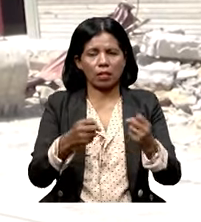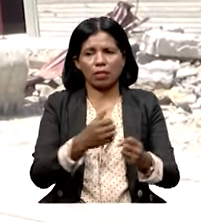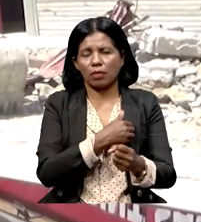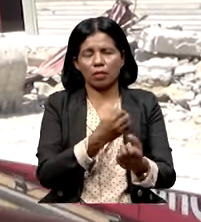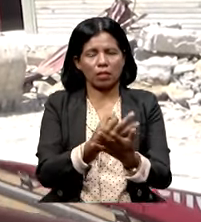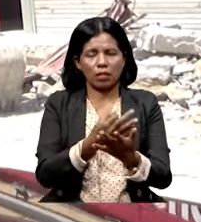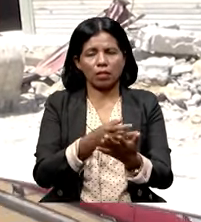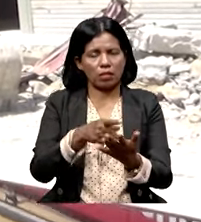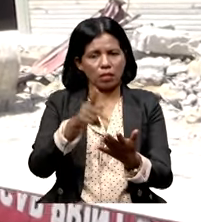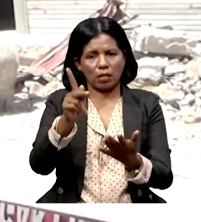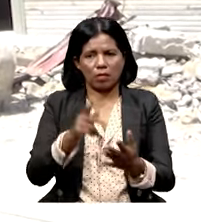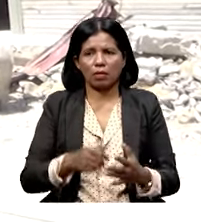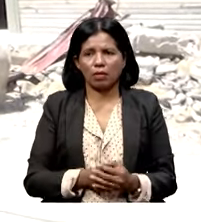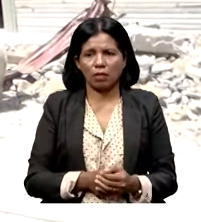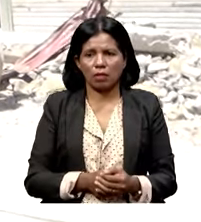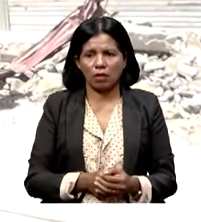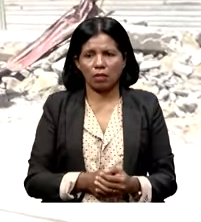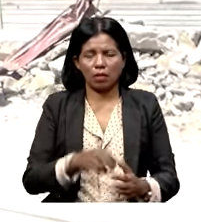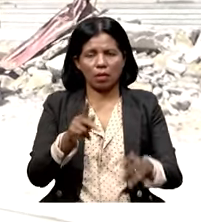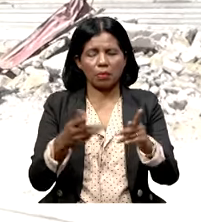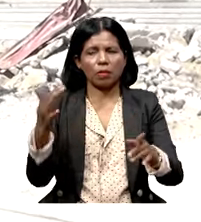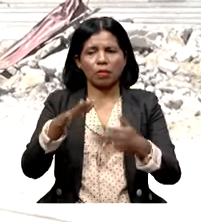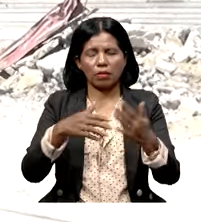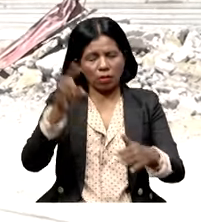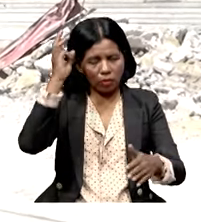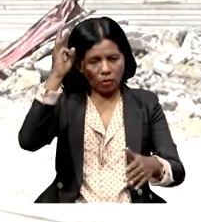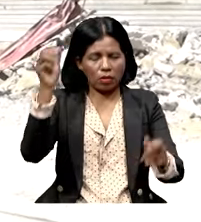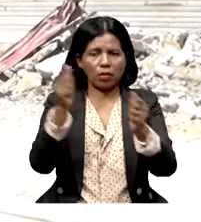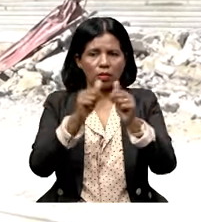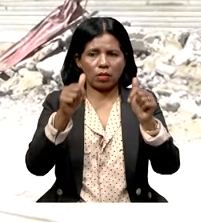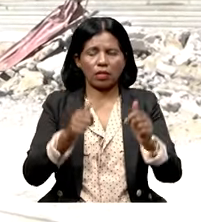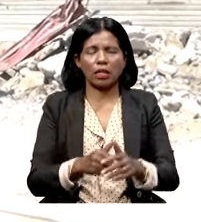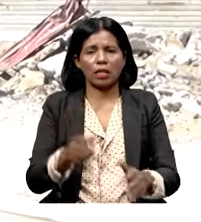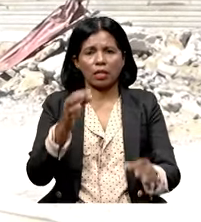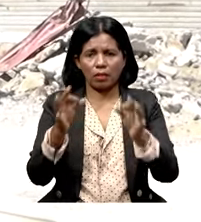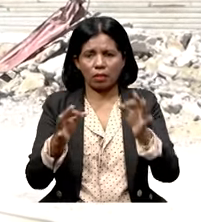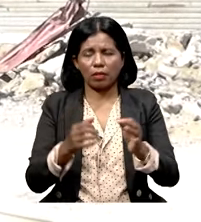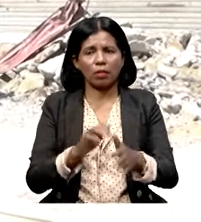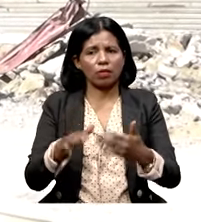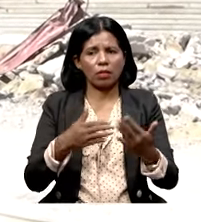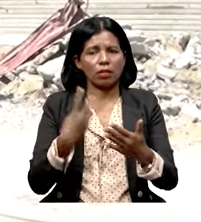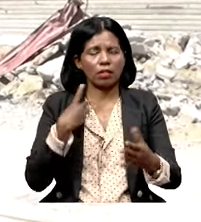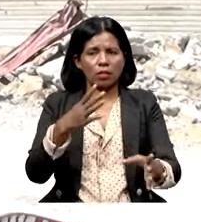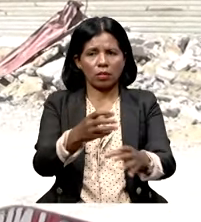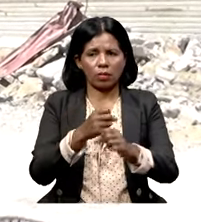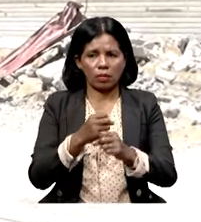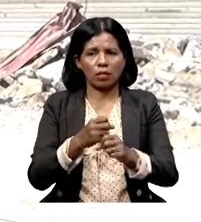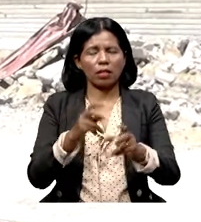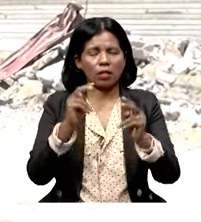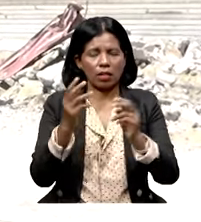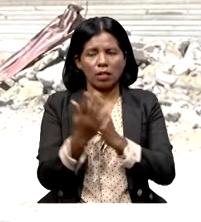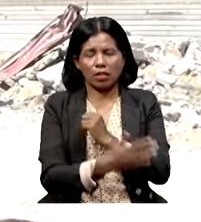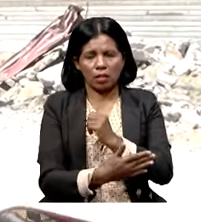may. Entang ida nene makumulari siya nene kan prokubo ida nene. Se wato to dita sobu nene kan barayan nene persis osan kasi